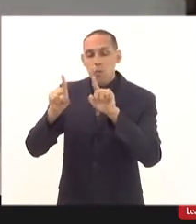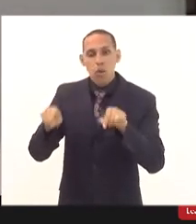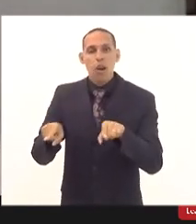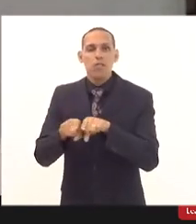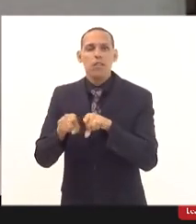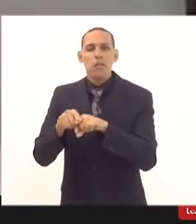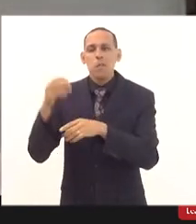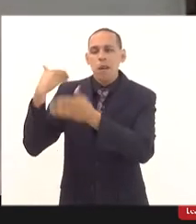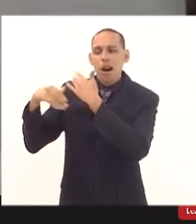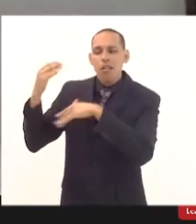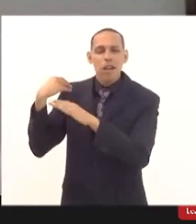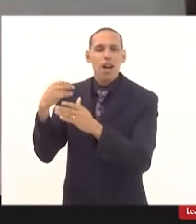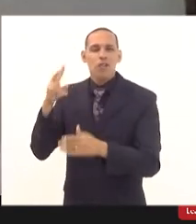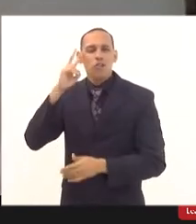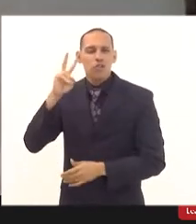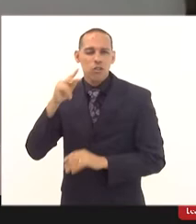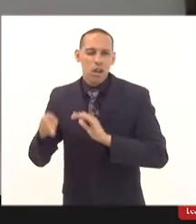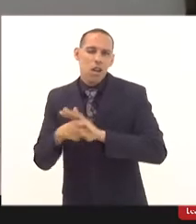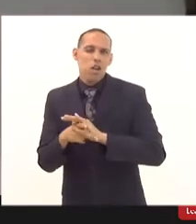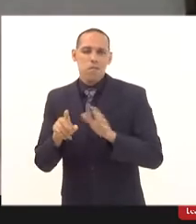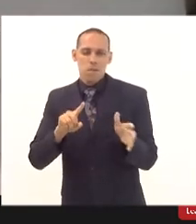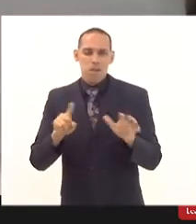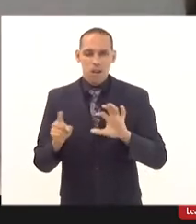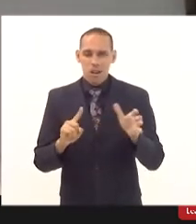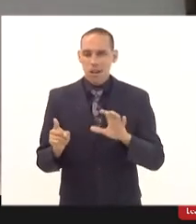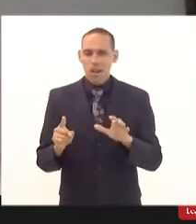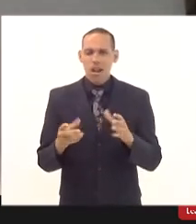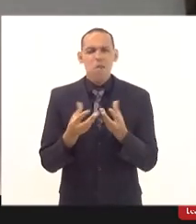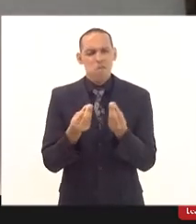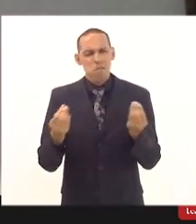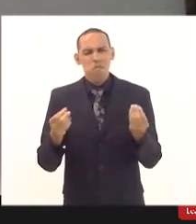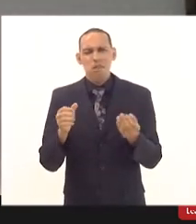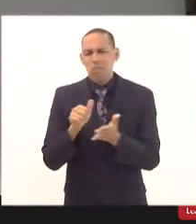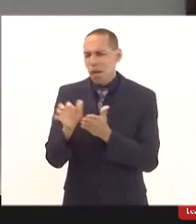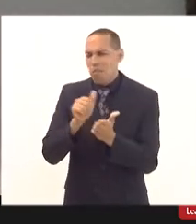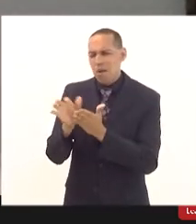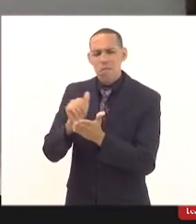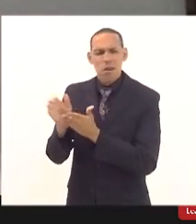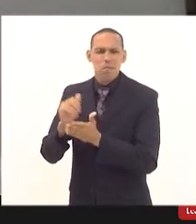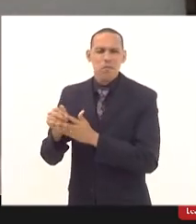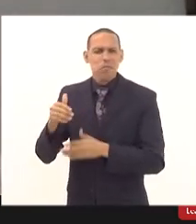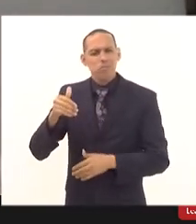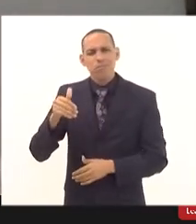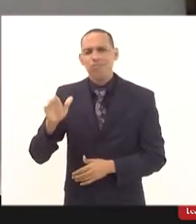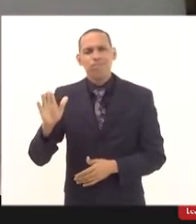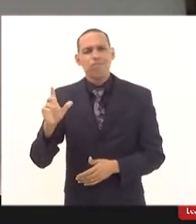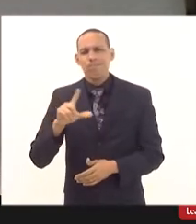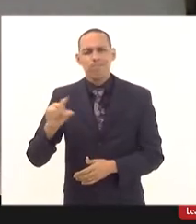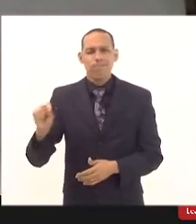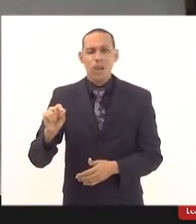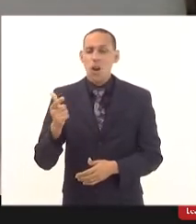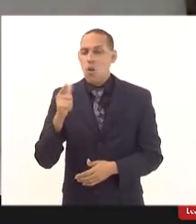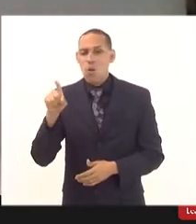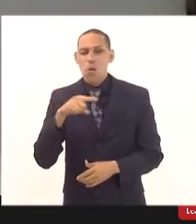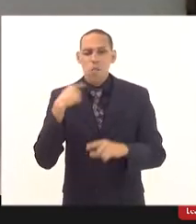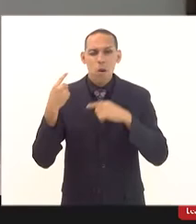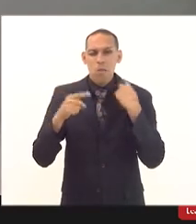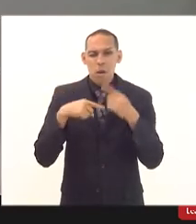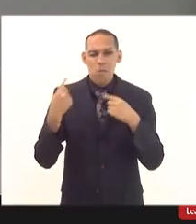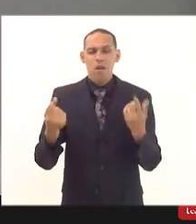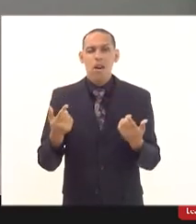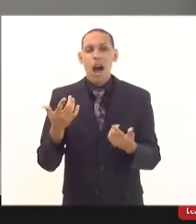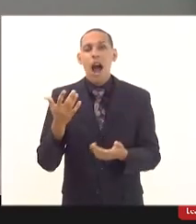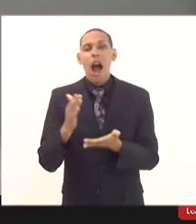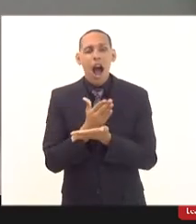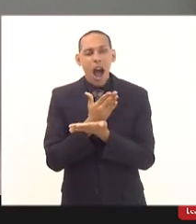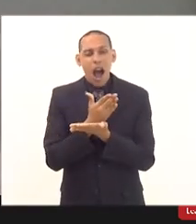a saúde aqui todos eles os que ainda existem muitos saíram foram demitidos alguns faleceram nesse período